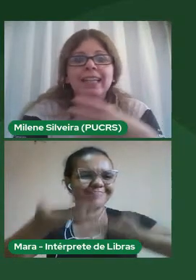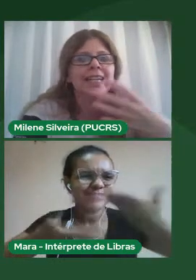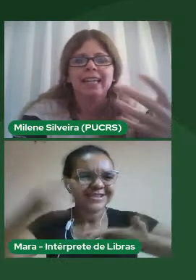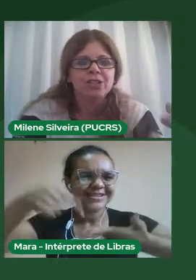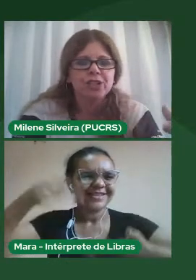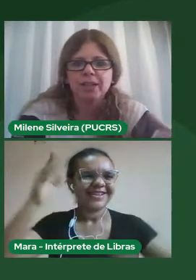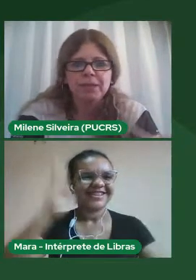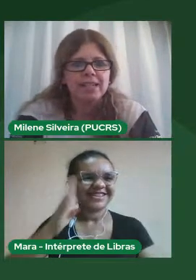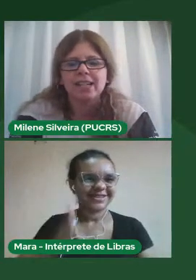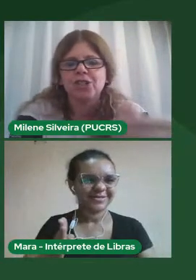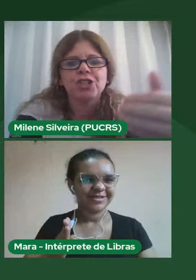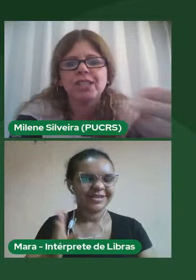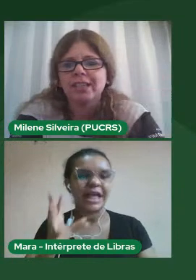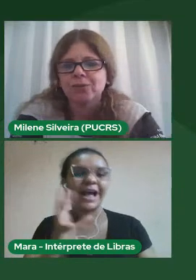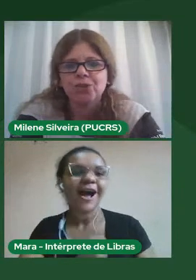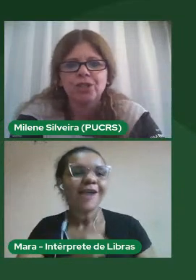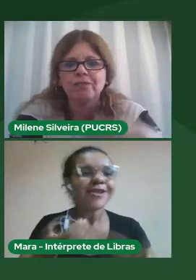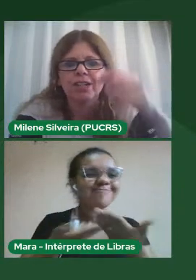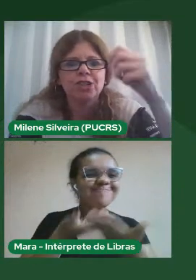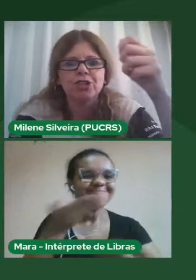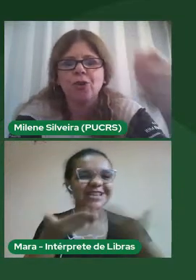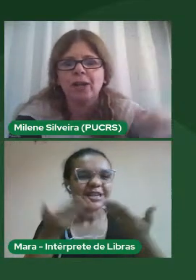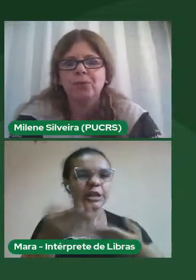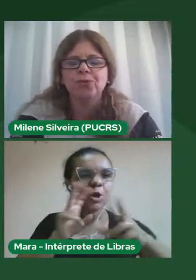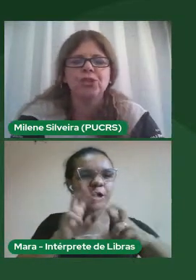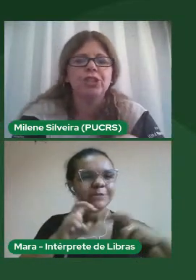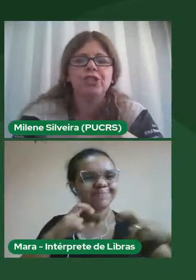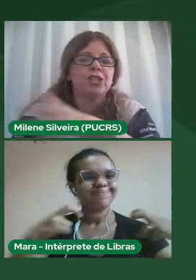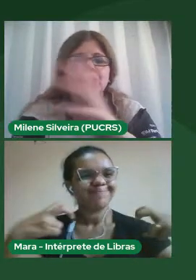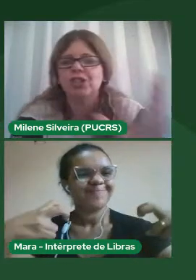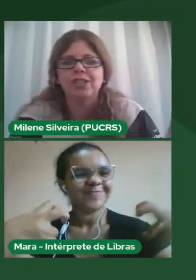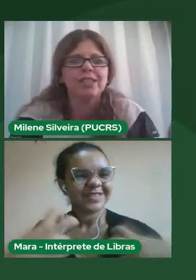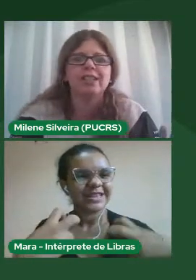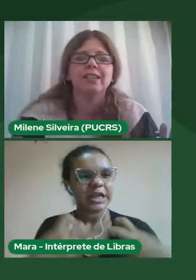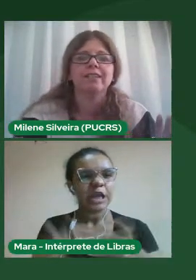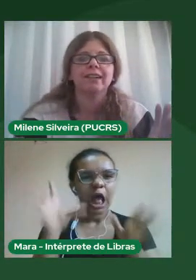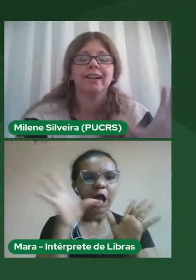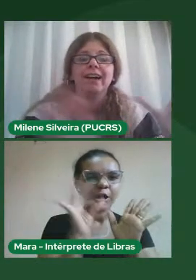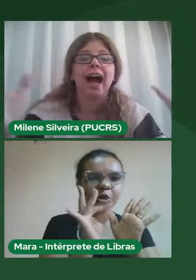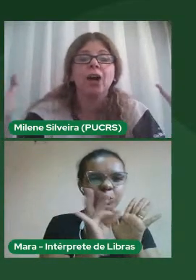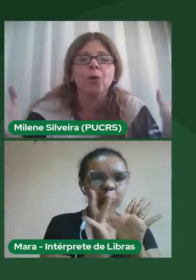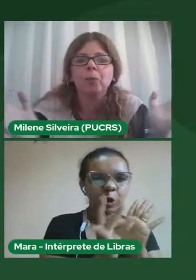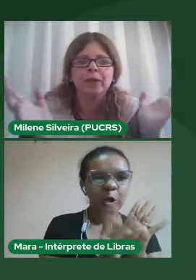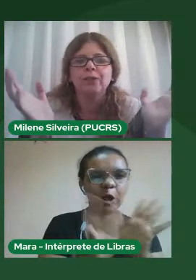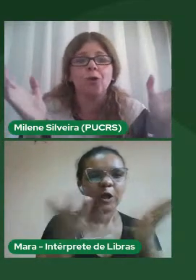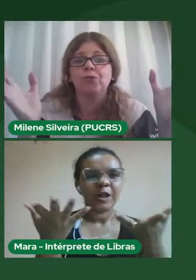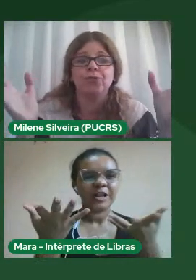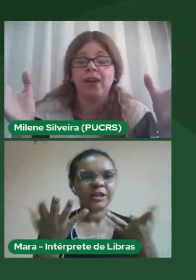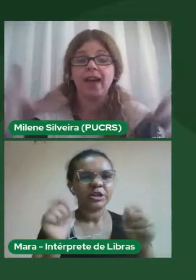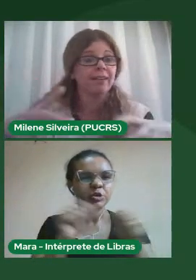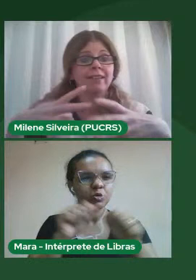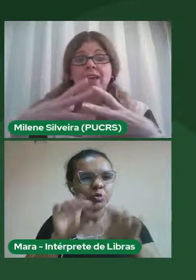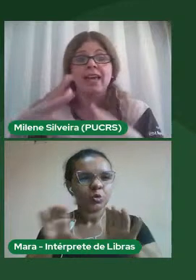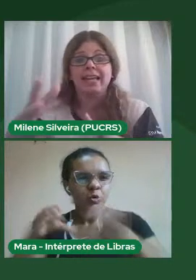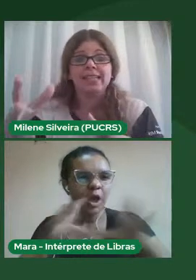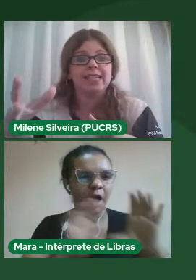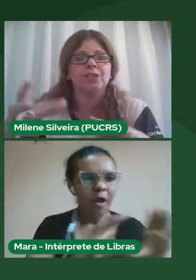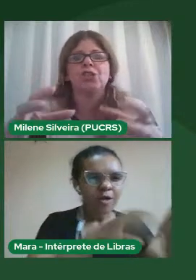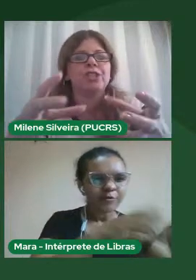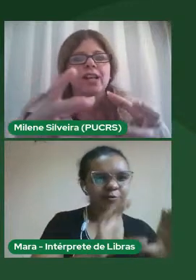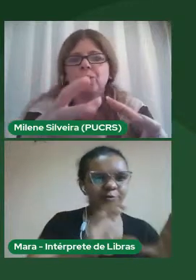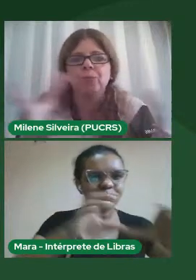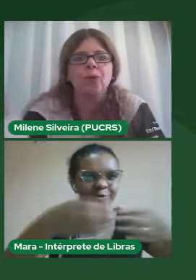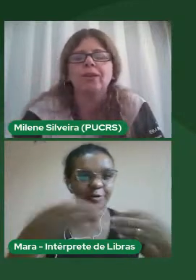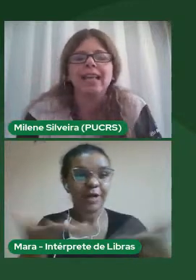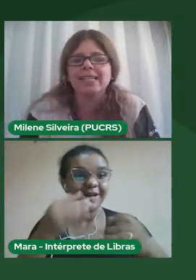interagir em dinâmicas. A gente senta no chão, a gente cola post-it, a gente se agrupa como tiver. Esse